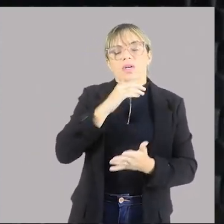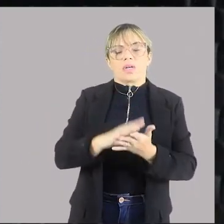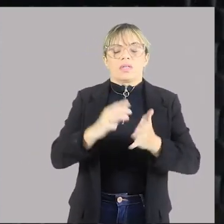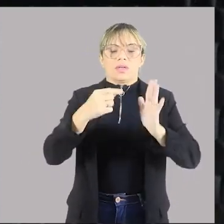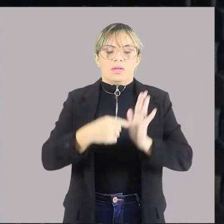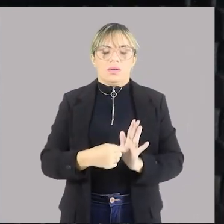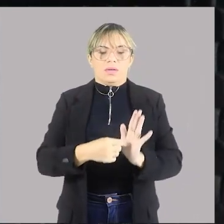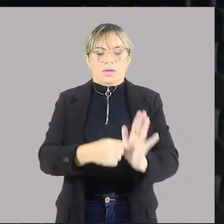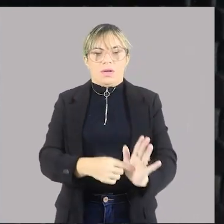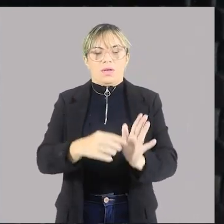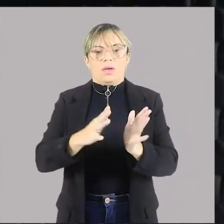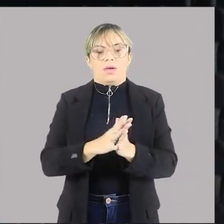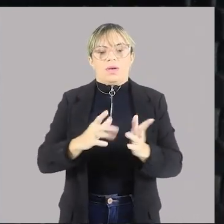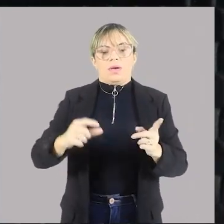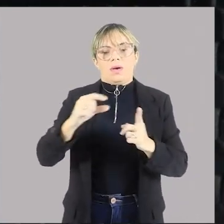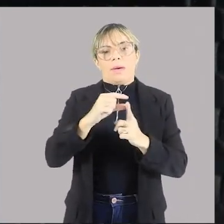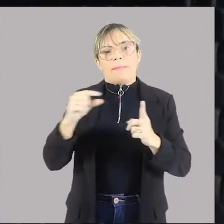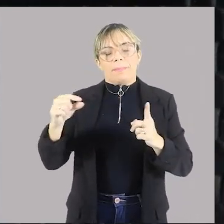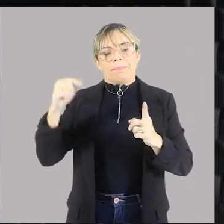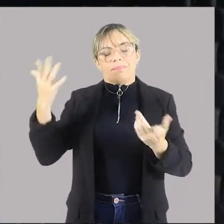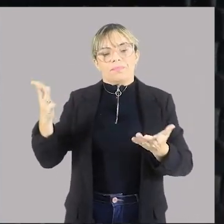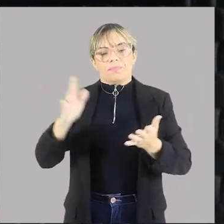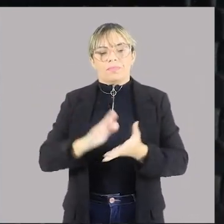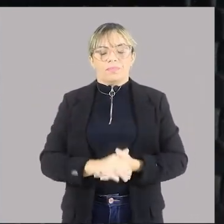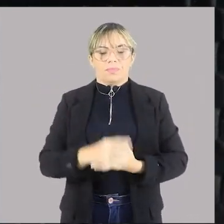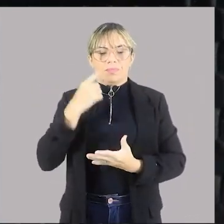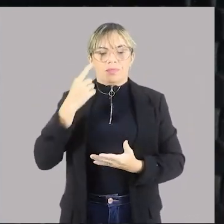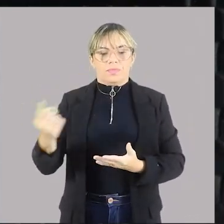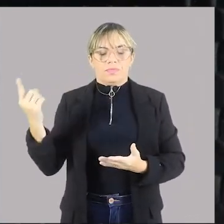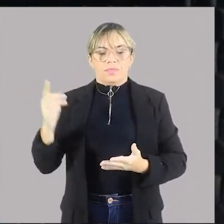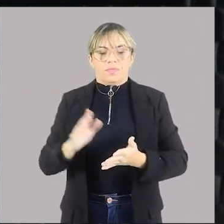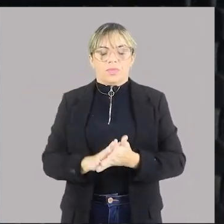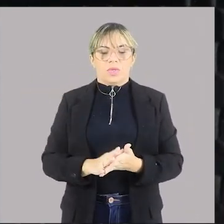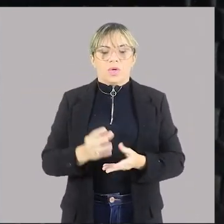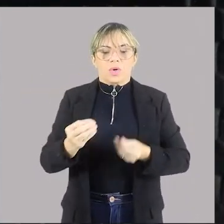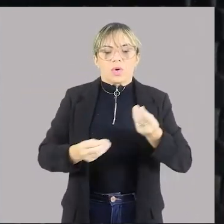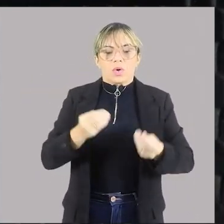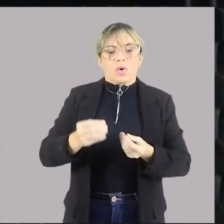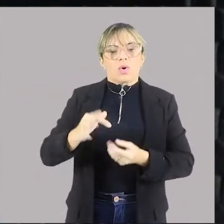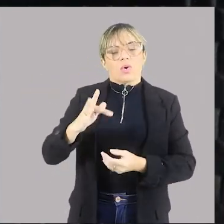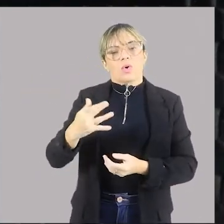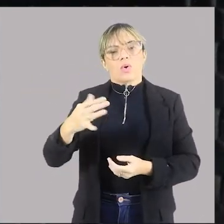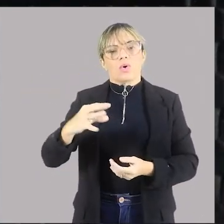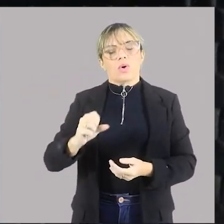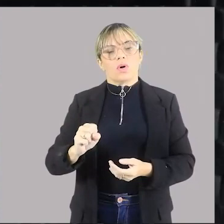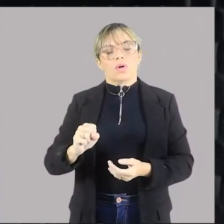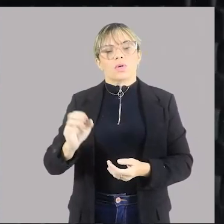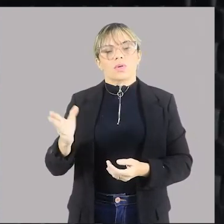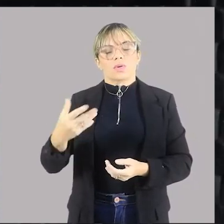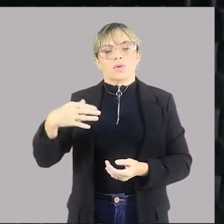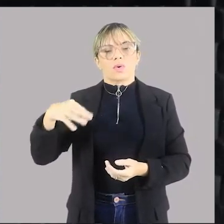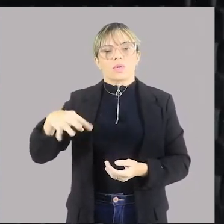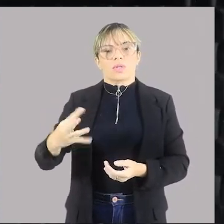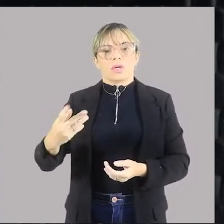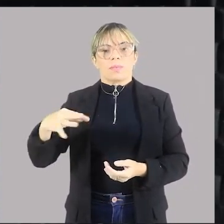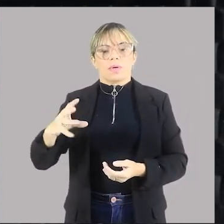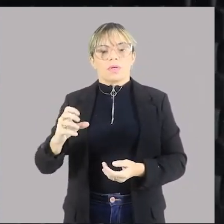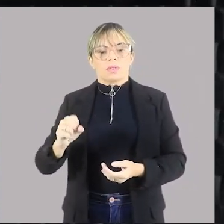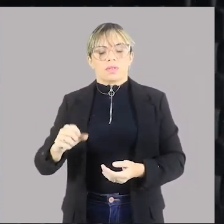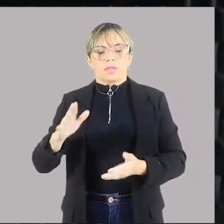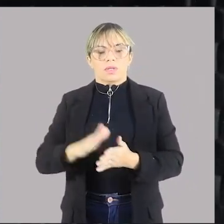provas, checks and balances, ou seja, há ali um sistema de freios e contrapesos em que as funções conseguem